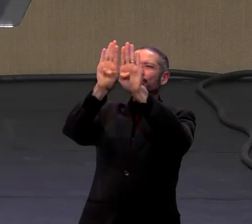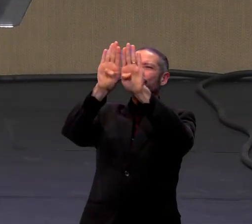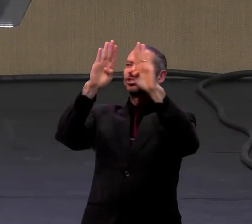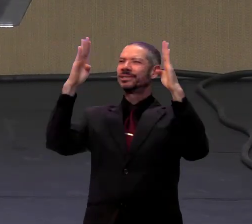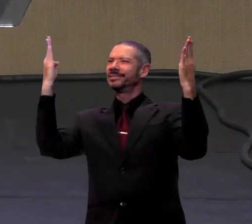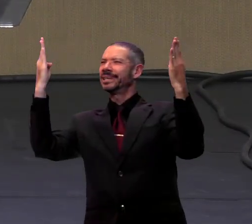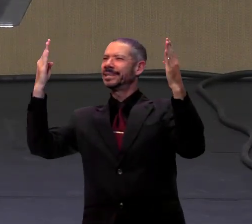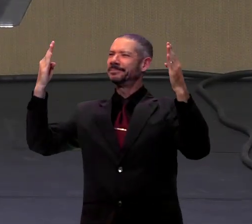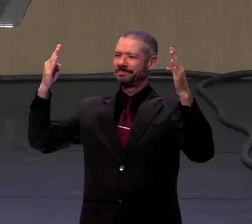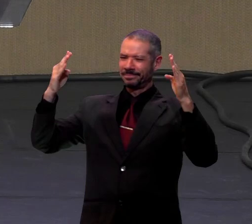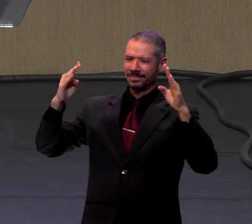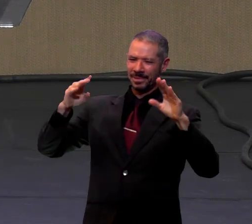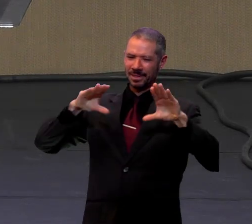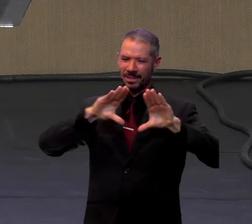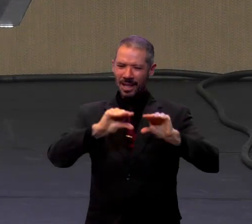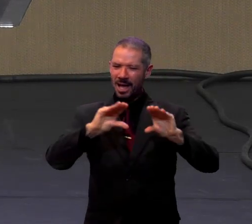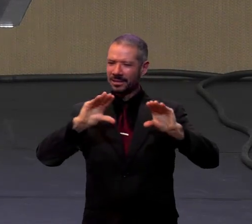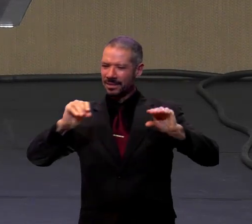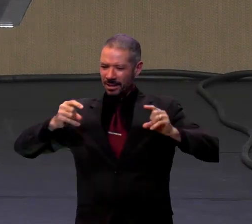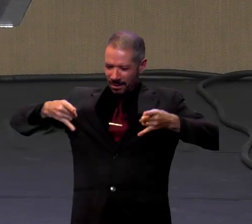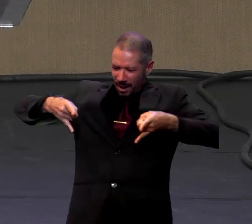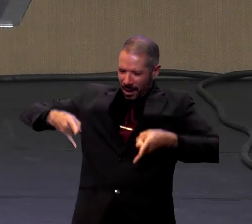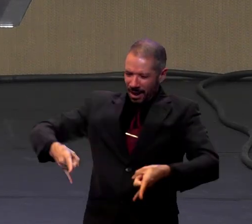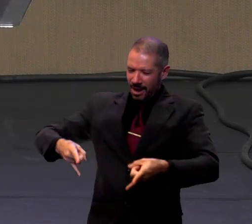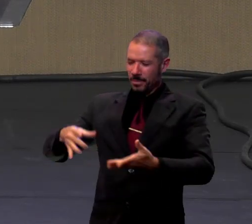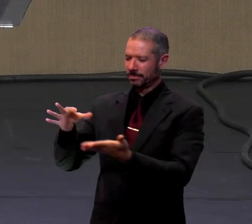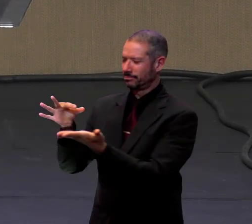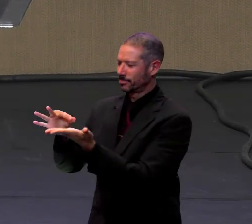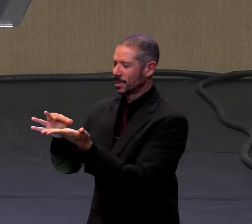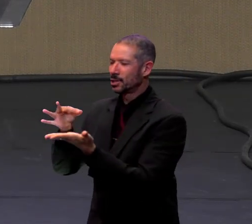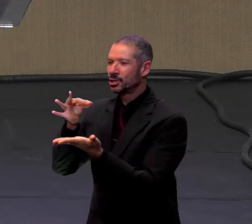sala, né? Eu passo da minha cama, pego uma xícara de